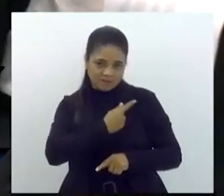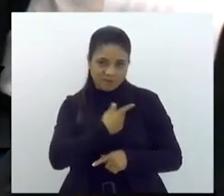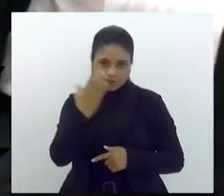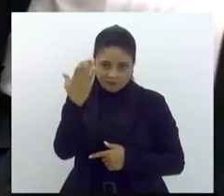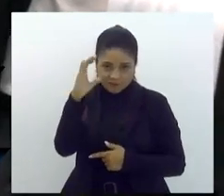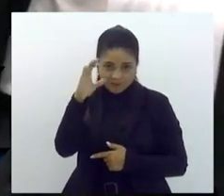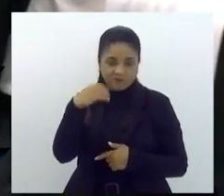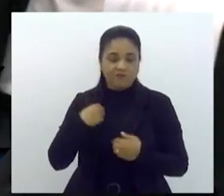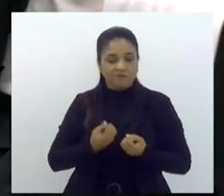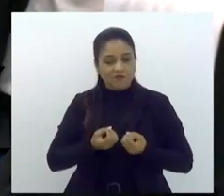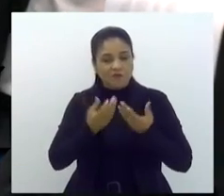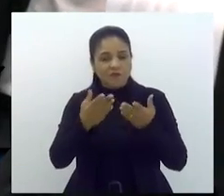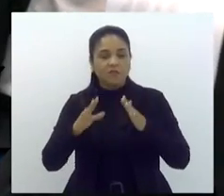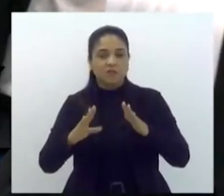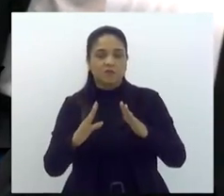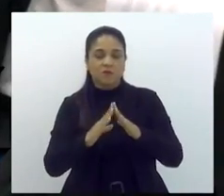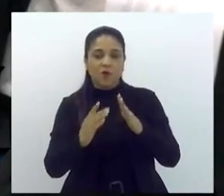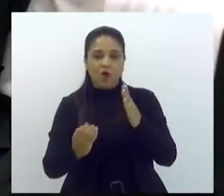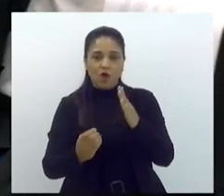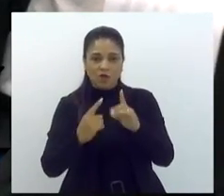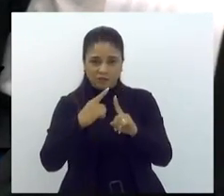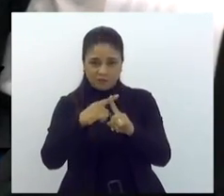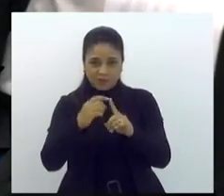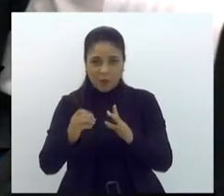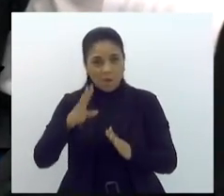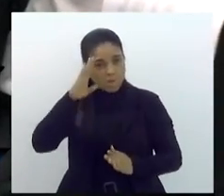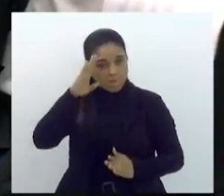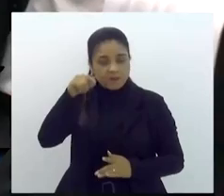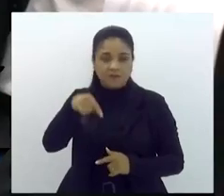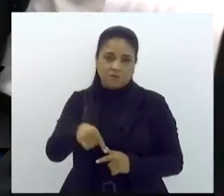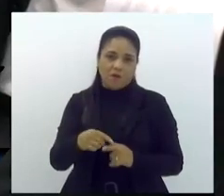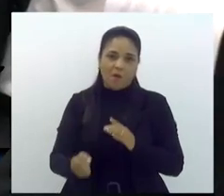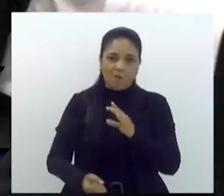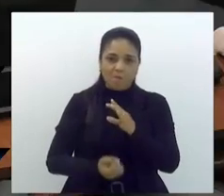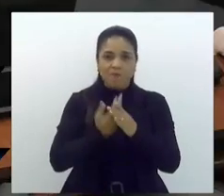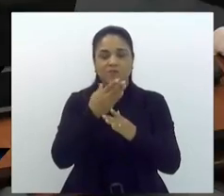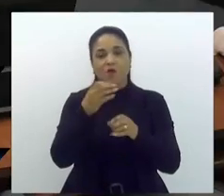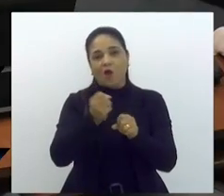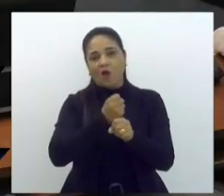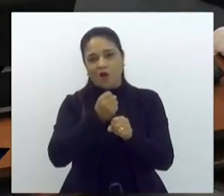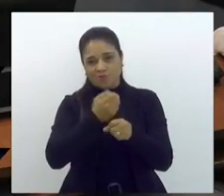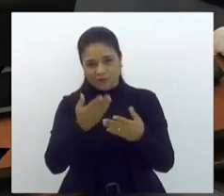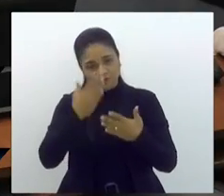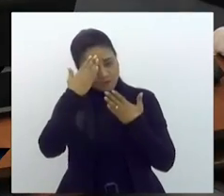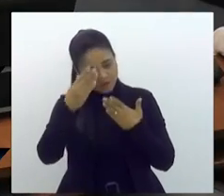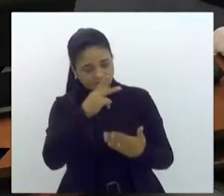mas também os moradores dessa cidade São atendidos na cidade de São Gonçalo Muito obrigado presidente